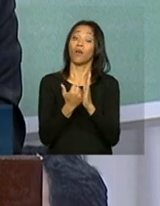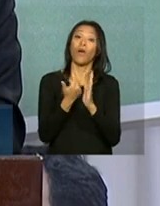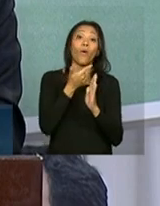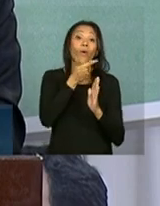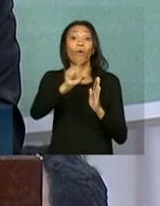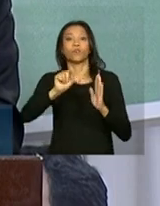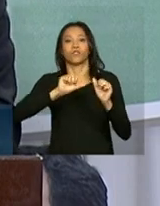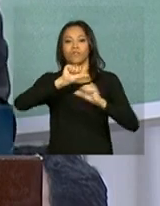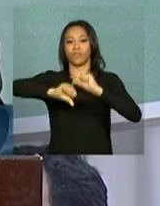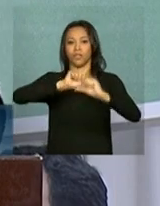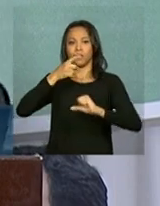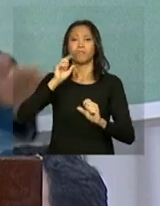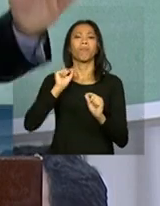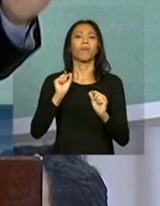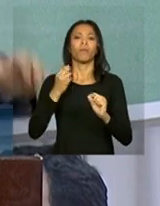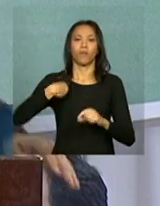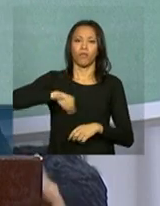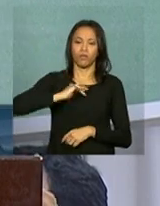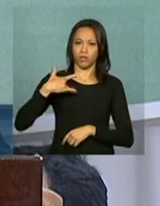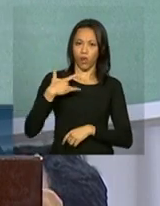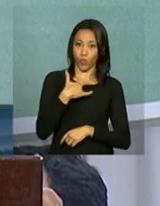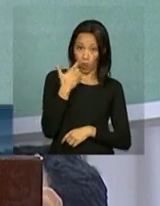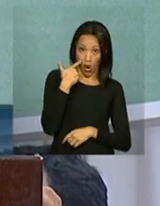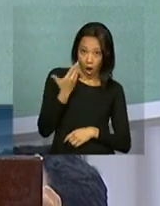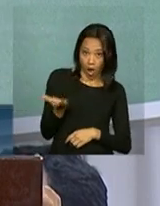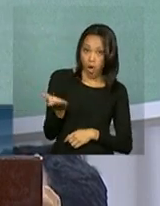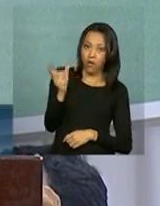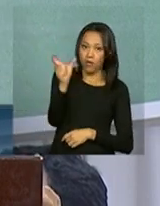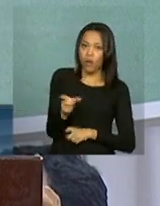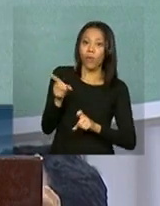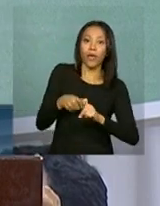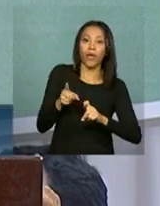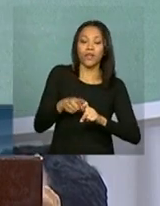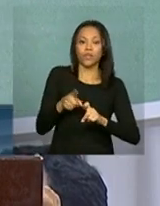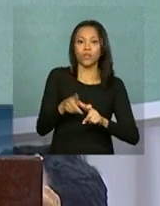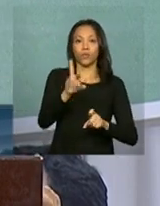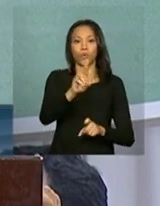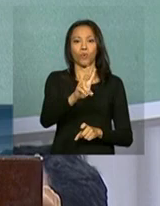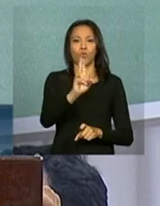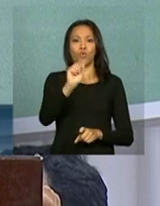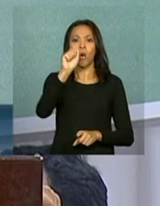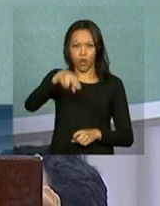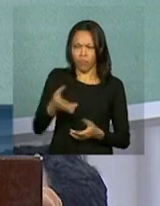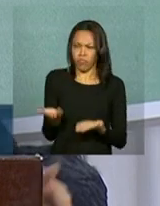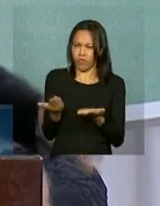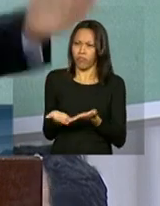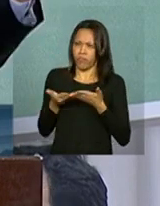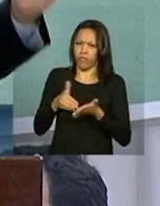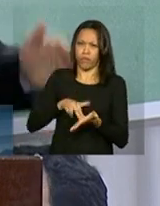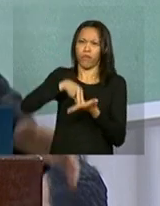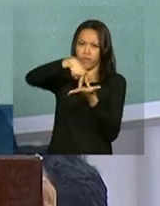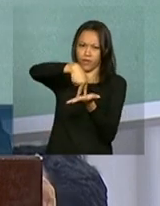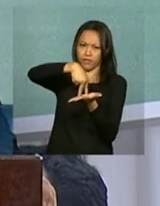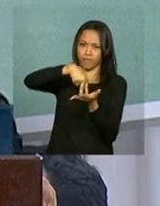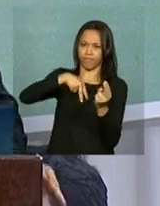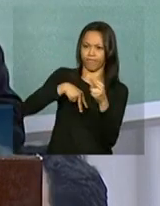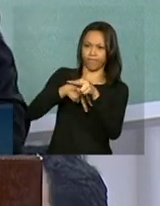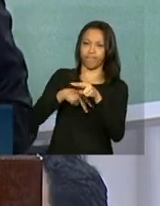mudanças para a nossa saúde. Está aqui o Dr. Juan. Queria que você se levantasse aí, Juan. Se puder levantar um